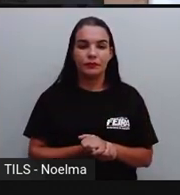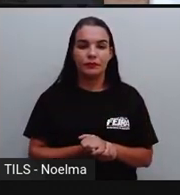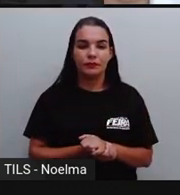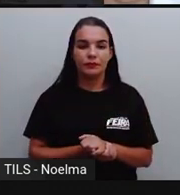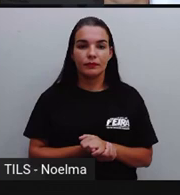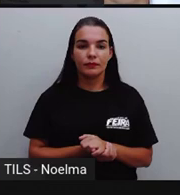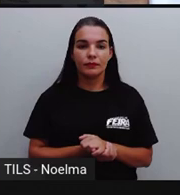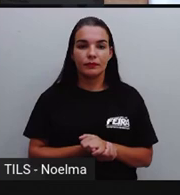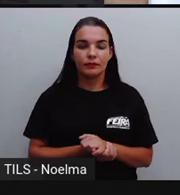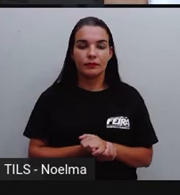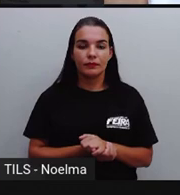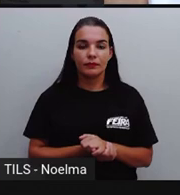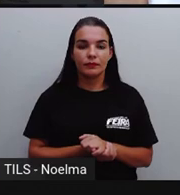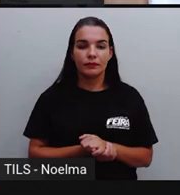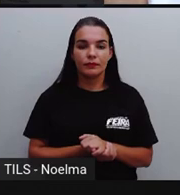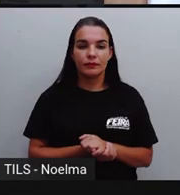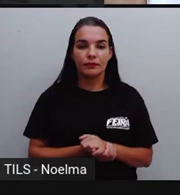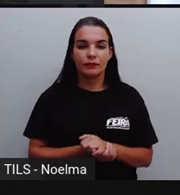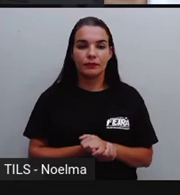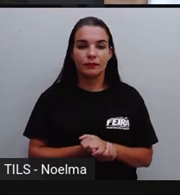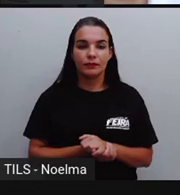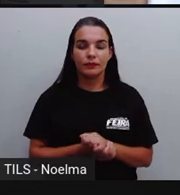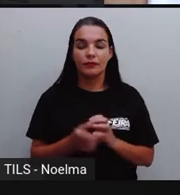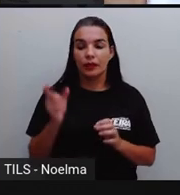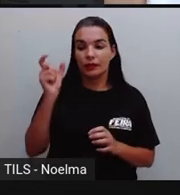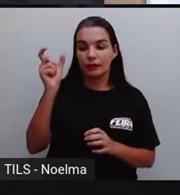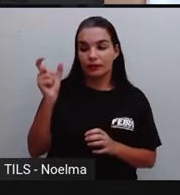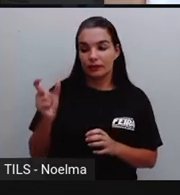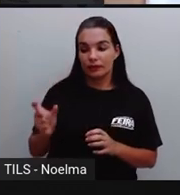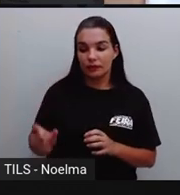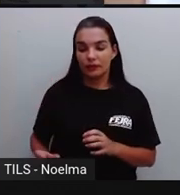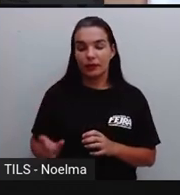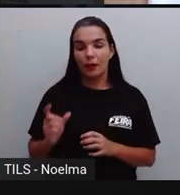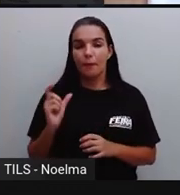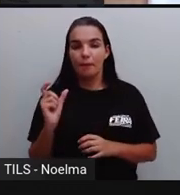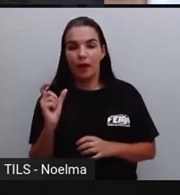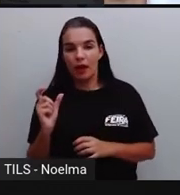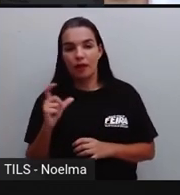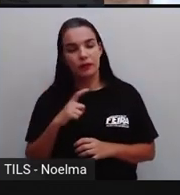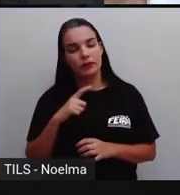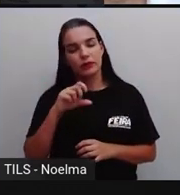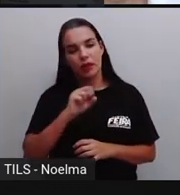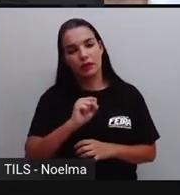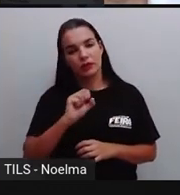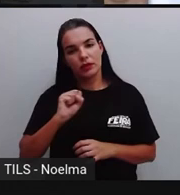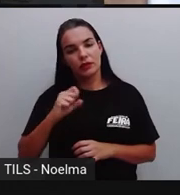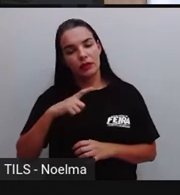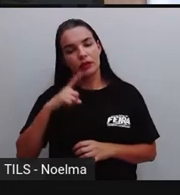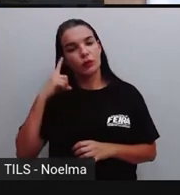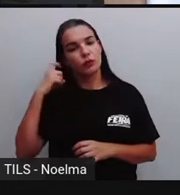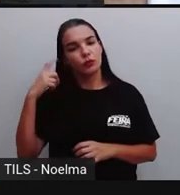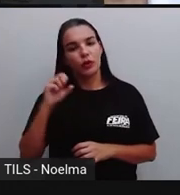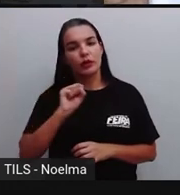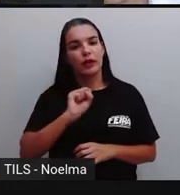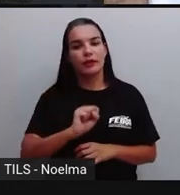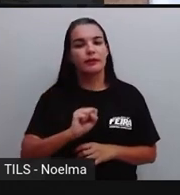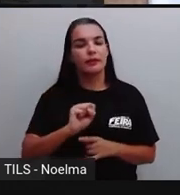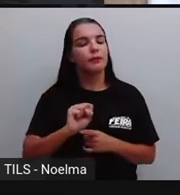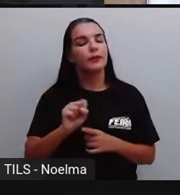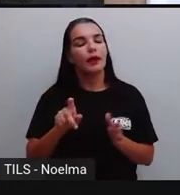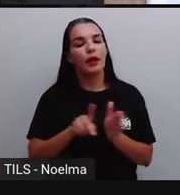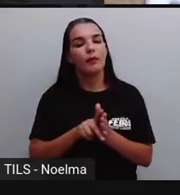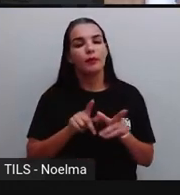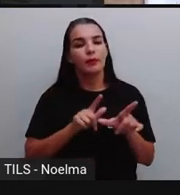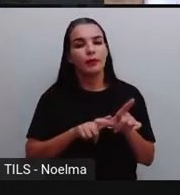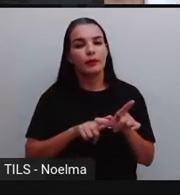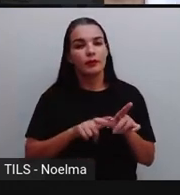Larissa, massagem, vassoura, então ele vai ter o som de si, tá bom? Lembrando,